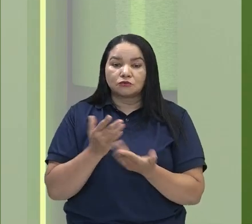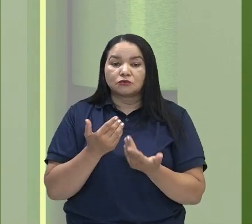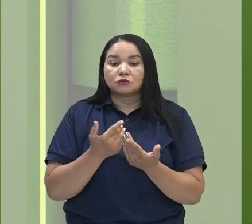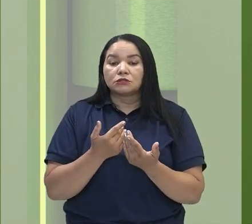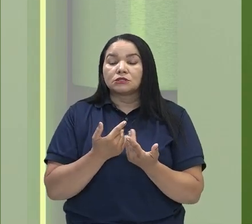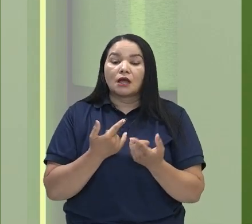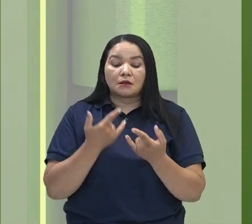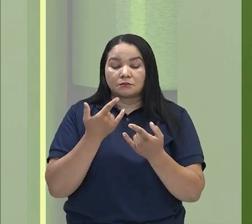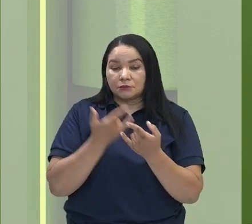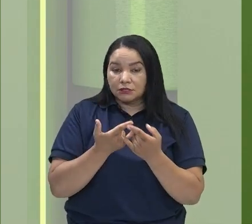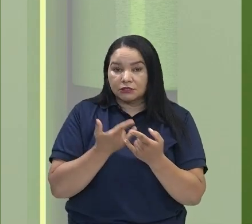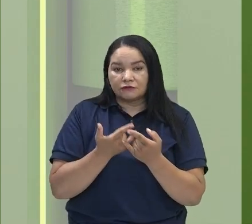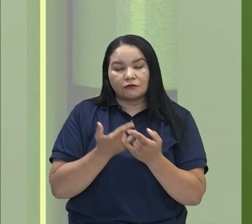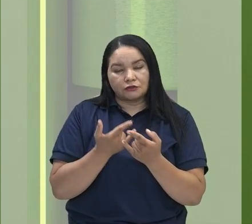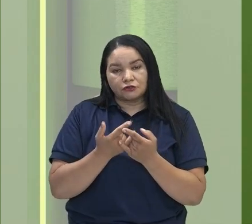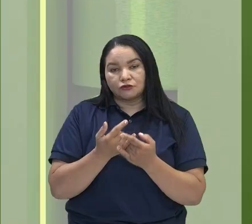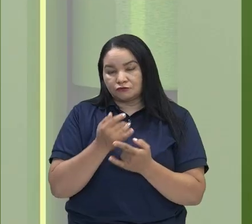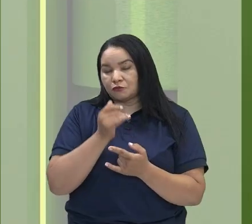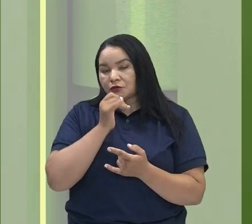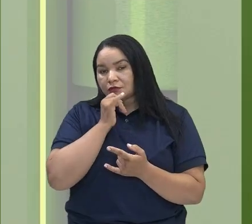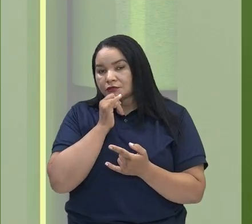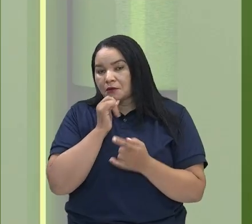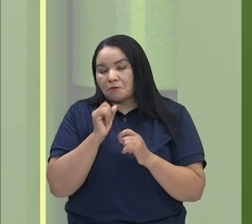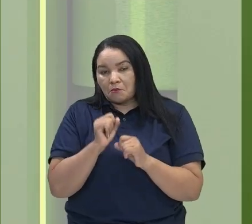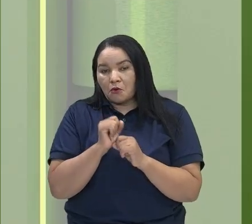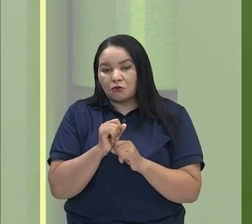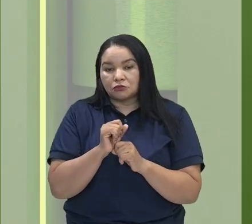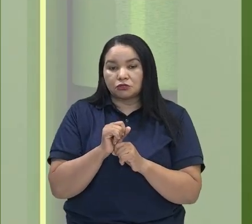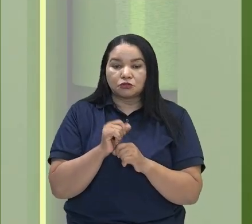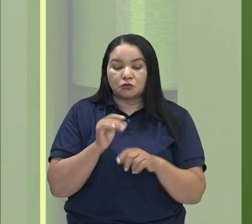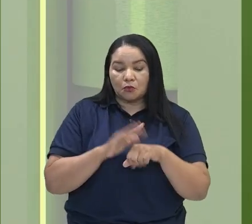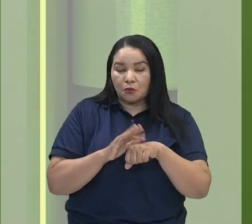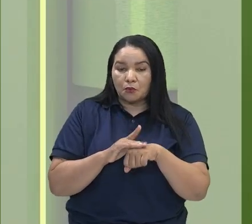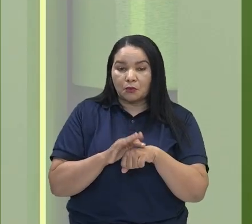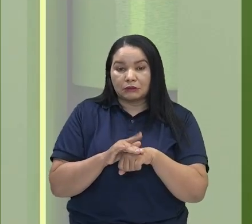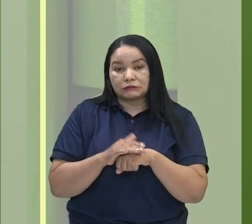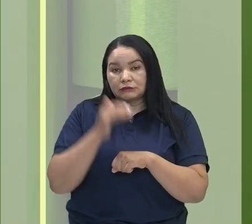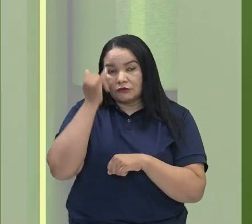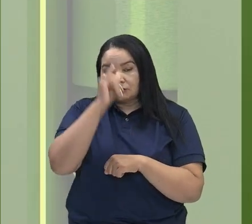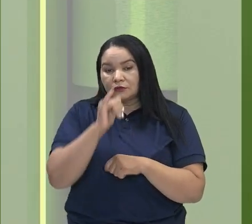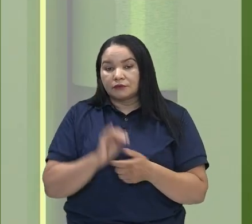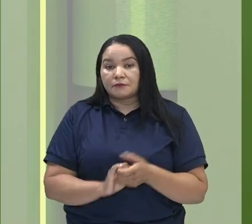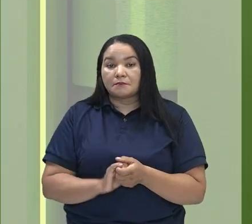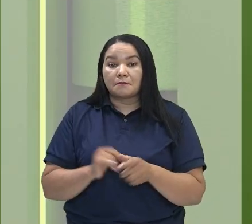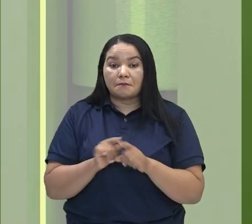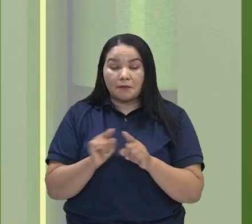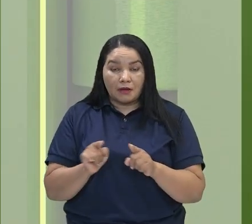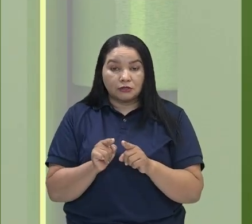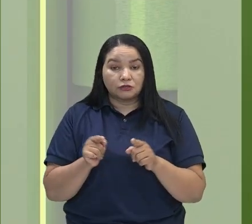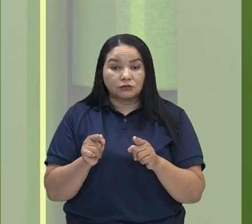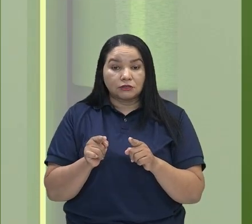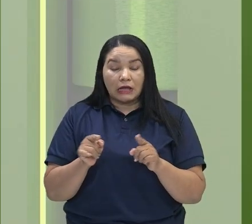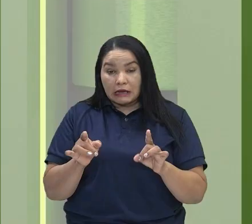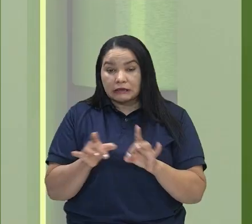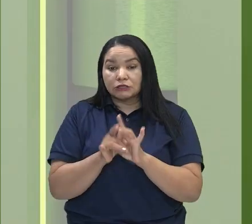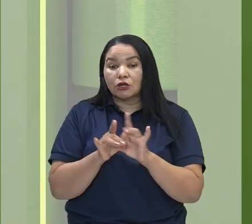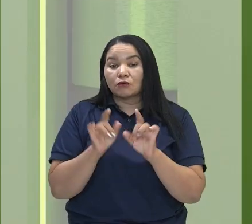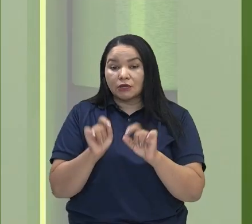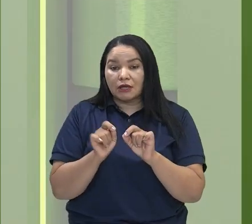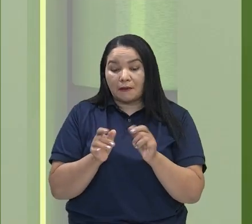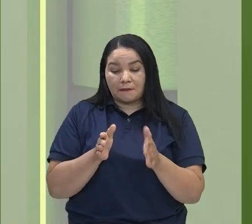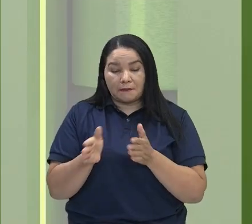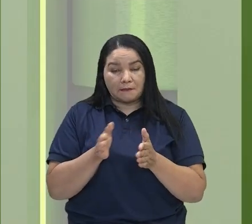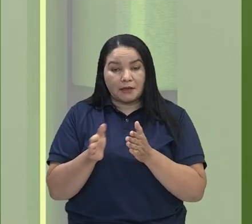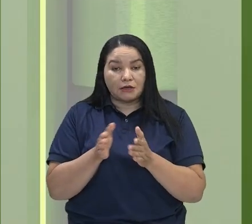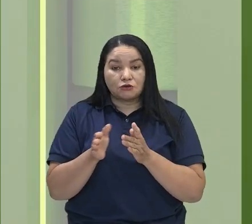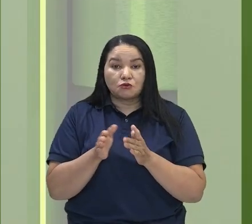preservativo, e tudo isso está associado, gente, ao período, né, de fertilidade ali no caso da mulher, né?